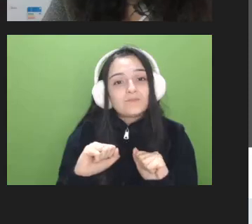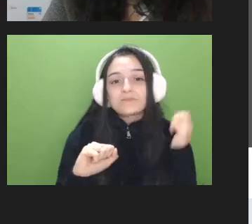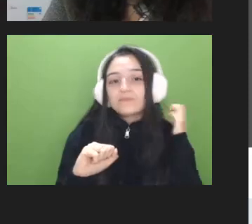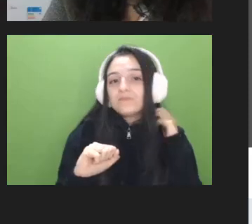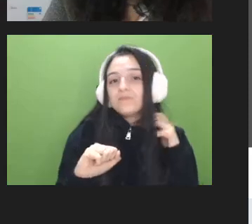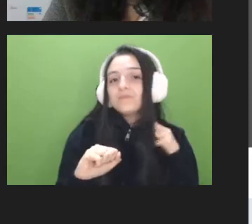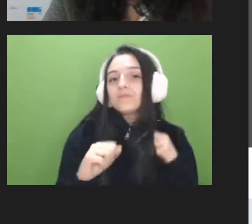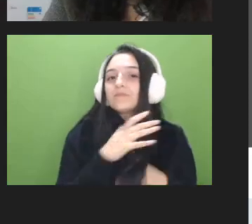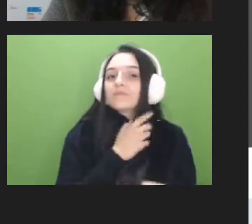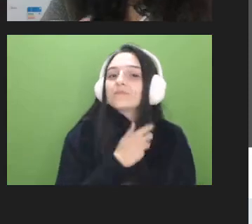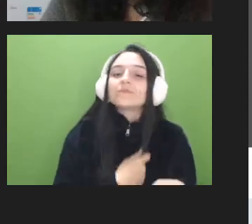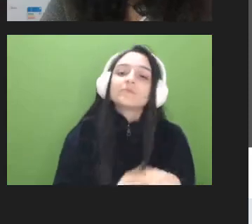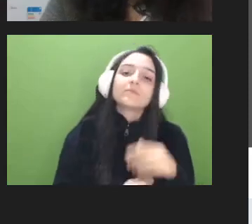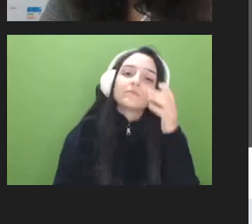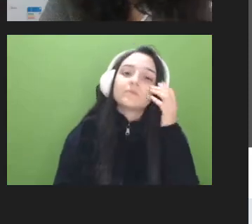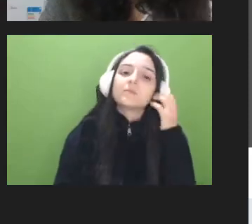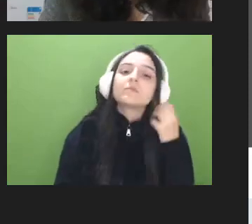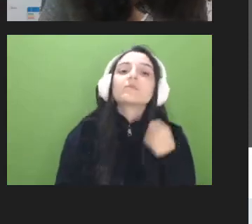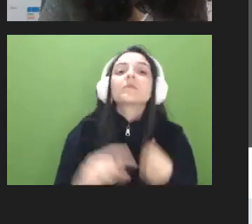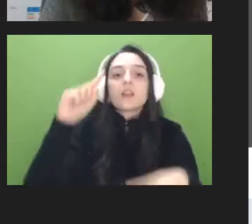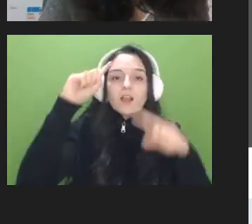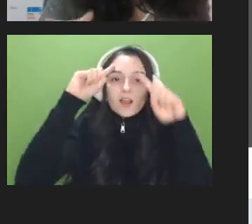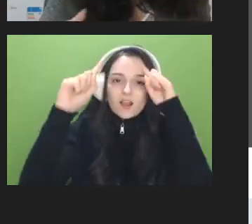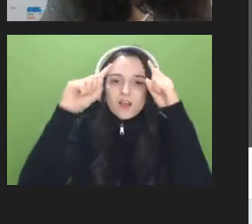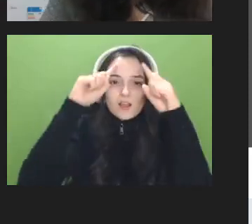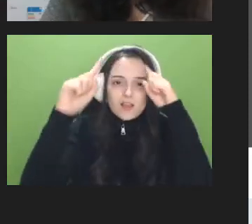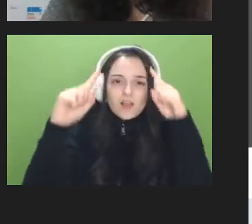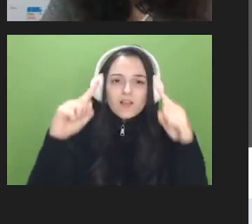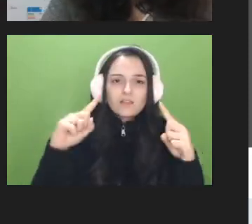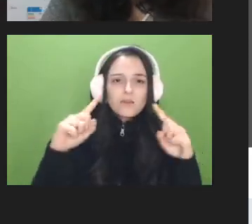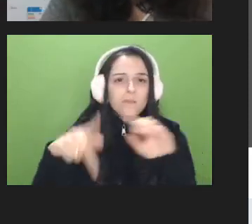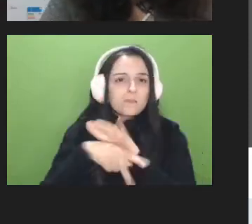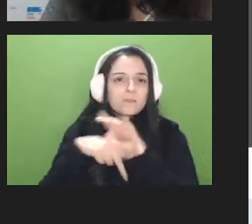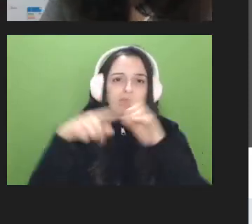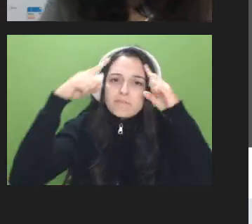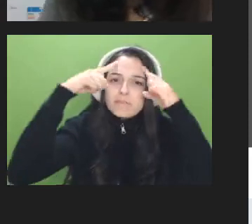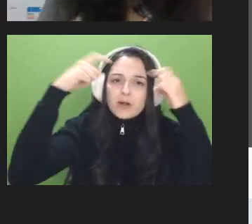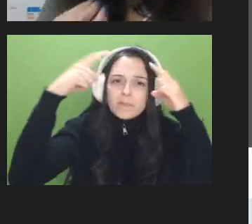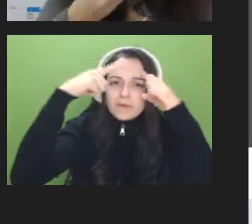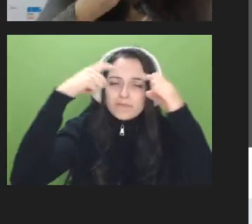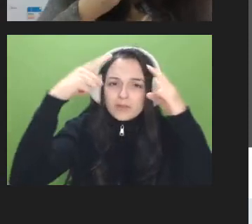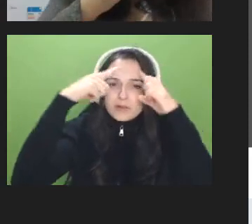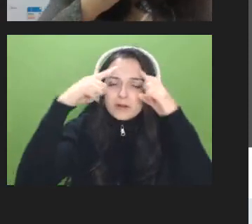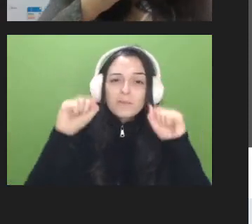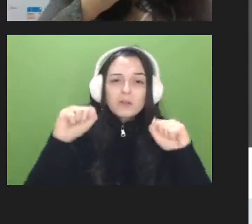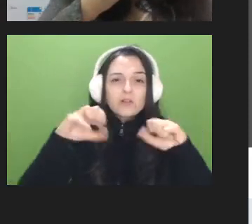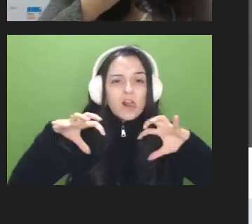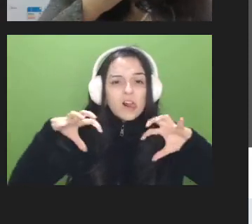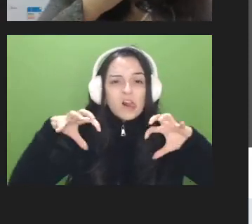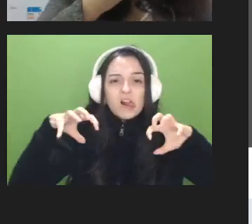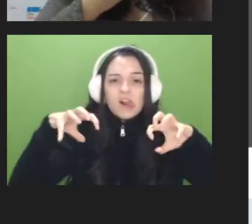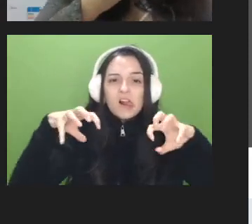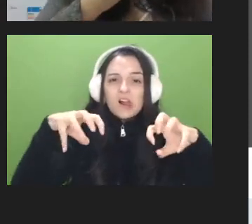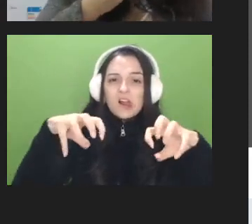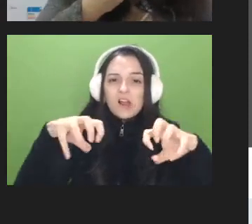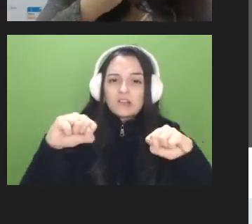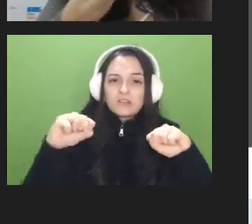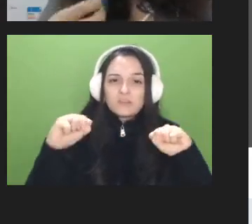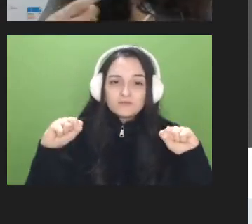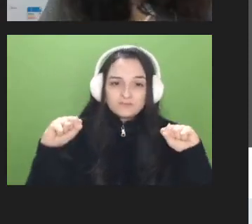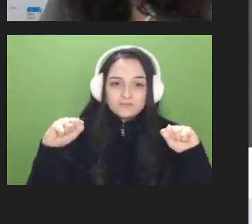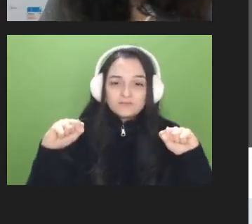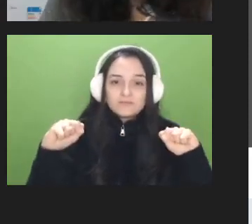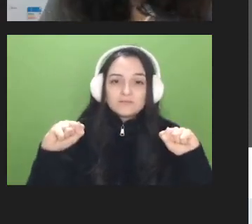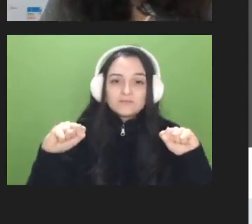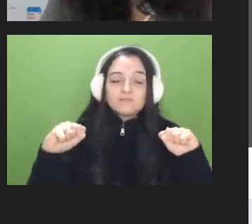para que ideias deturpadas, ideias violentas possam tomar conta, né? Então, pensar que